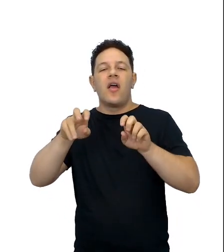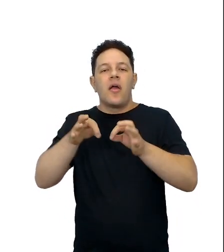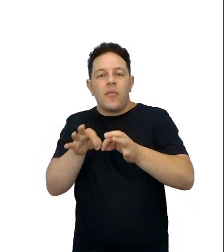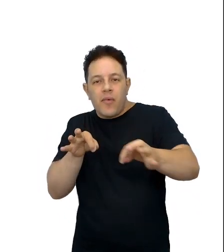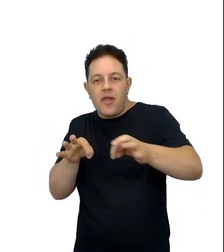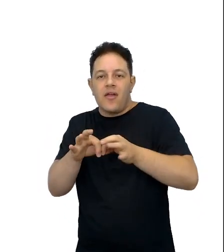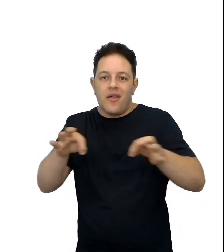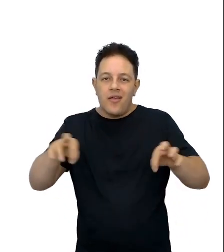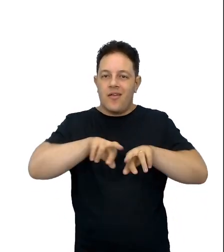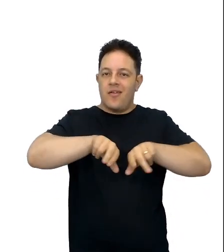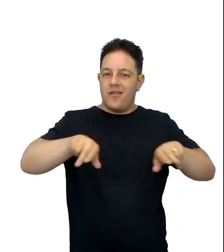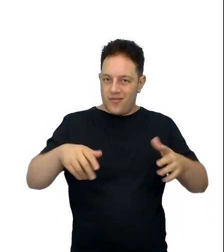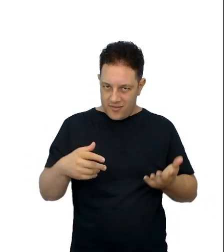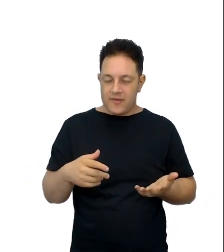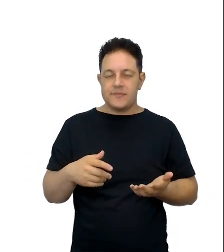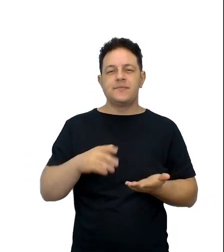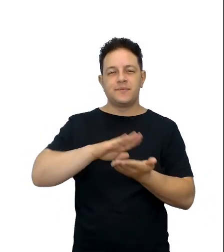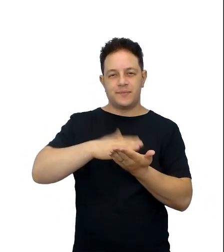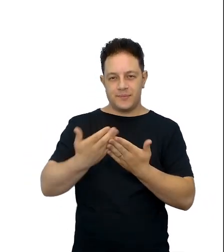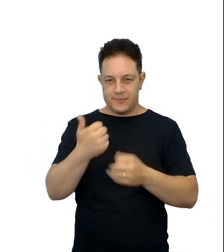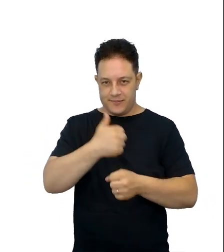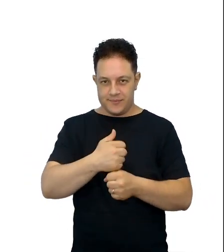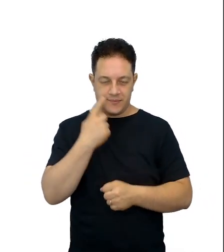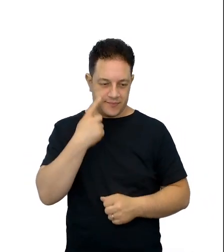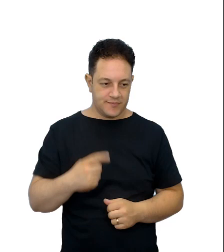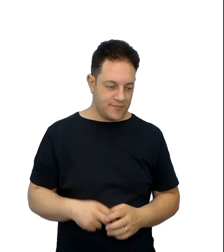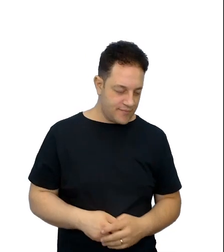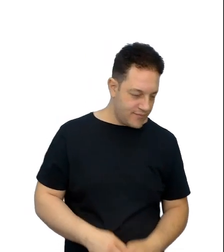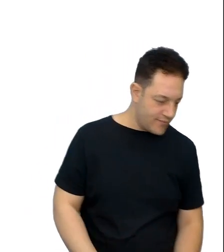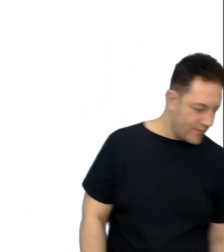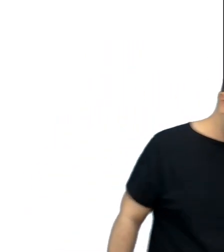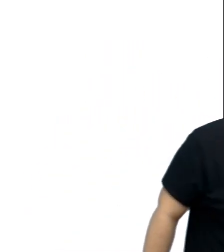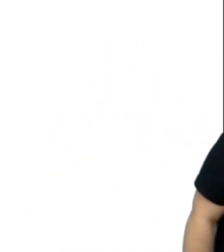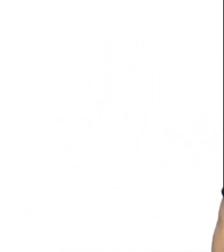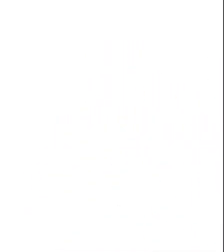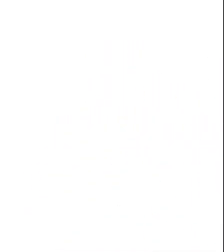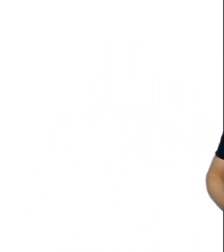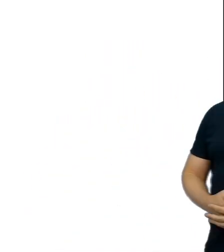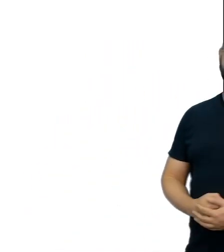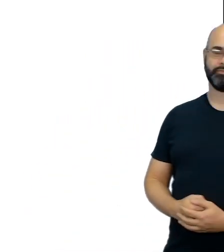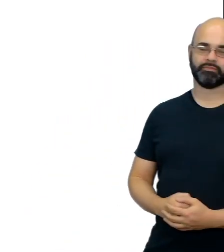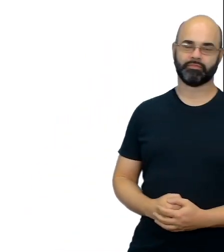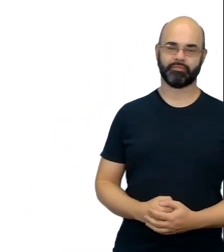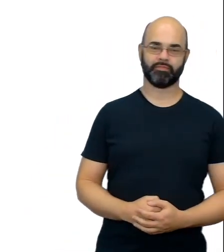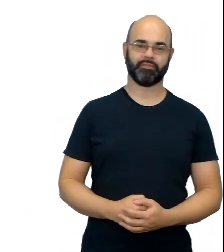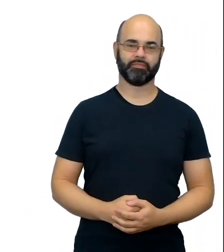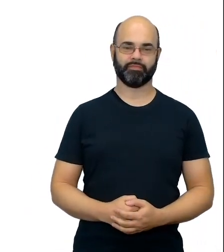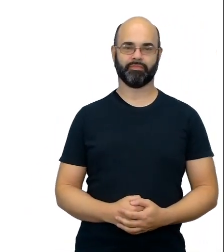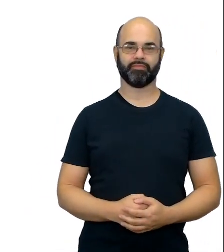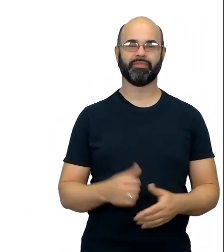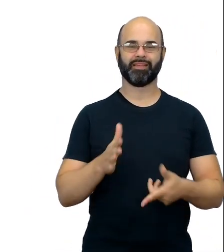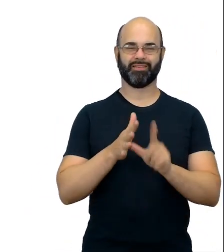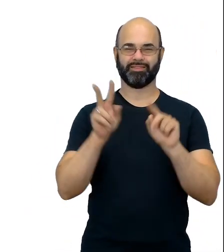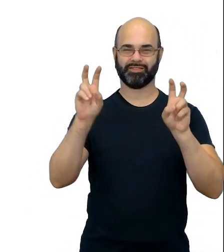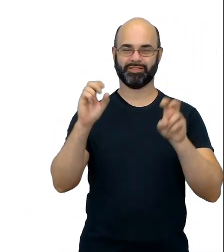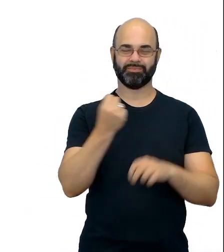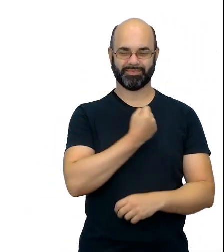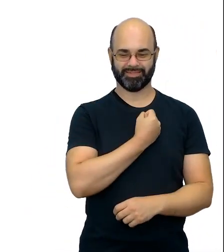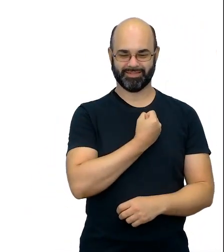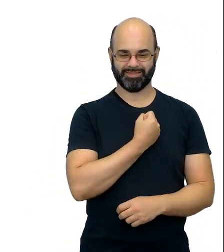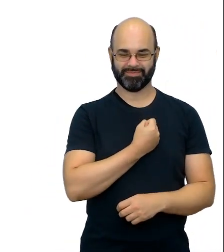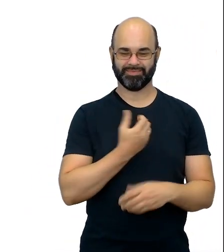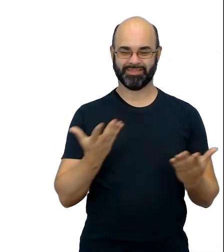medidas, né? Então, as unidades temáticas, elas não são estanques. Ah, eu falei de números, agora eu fecho